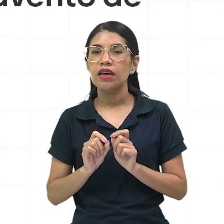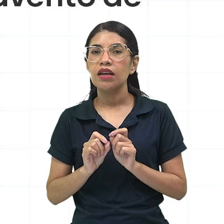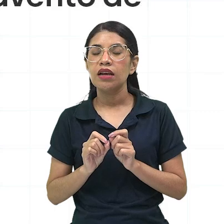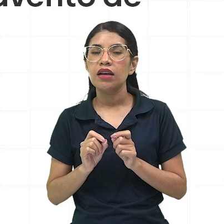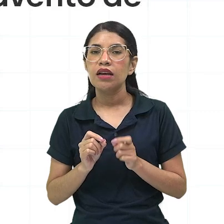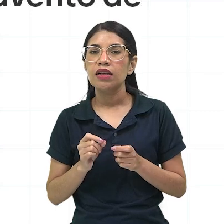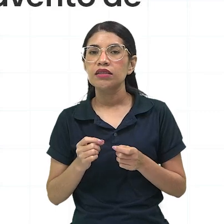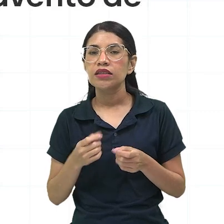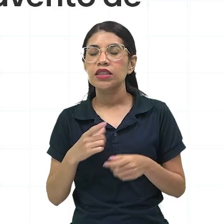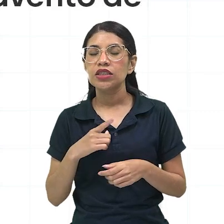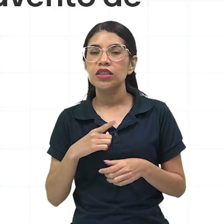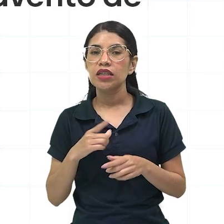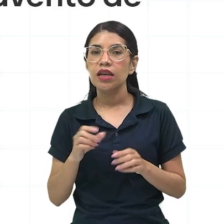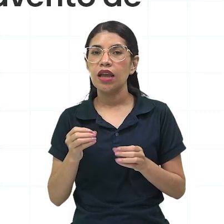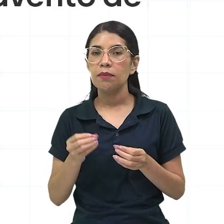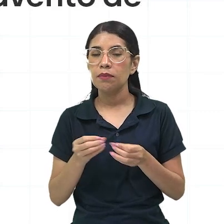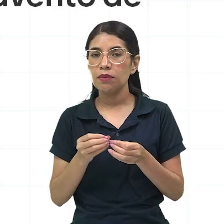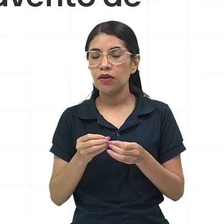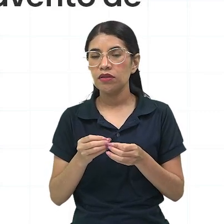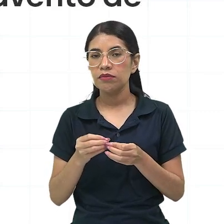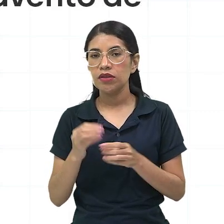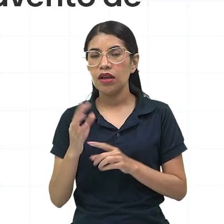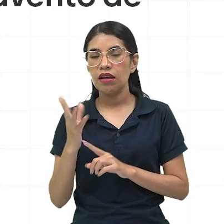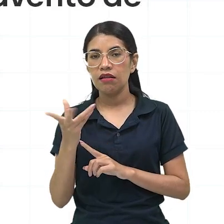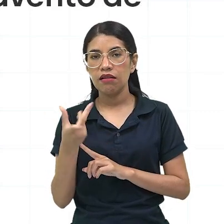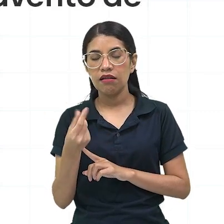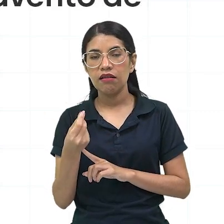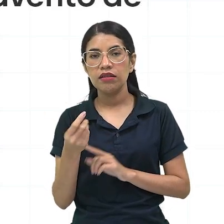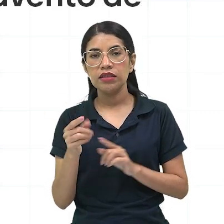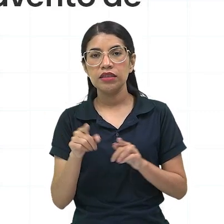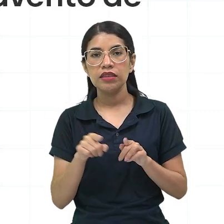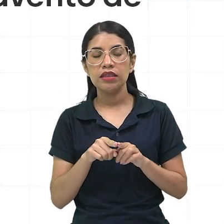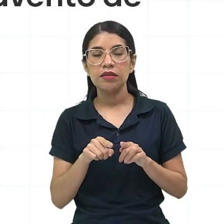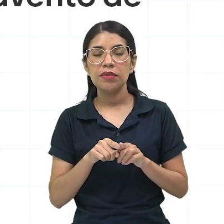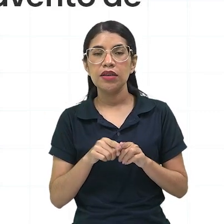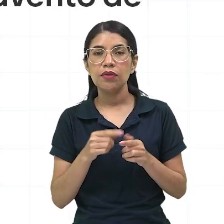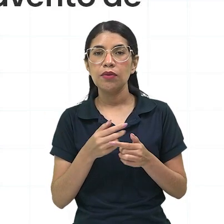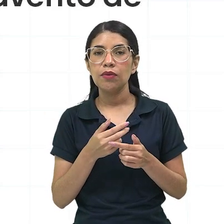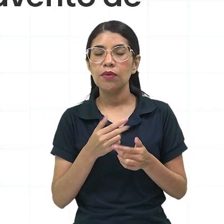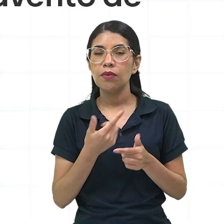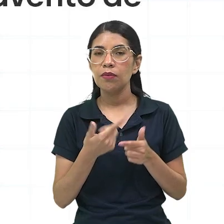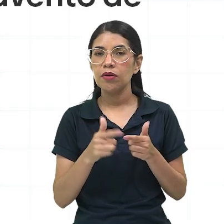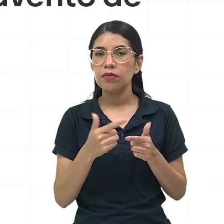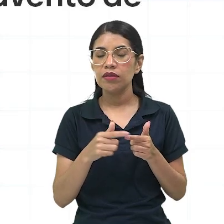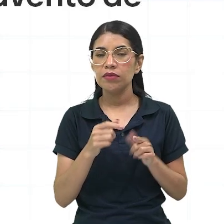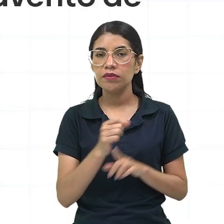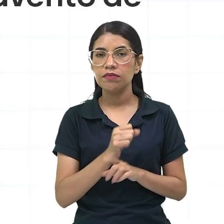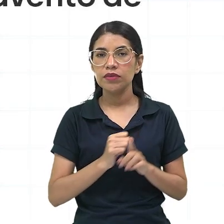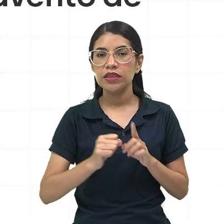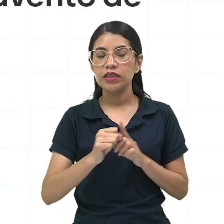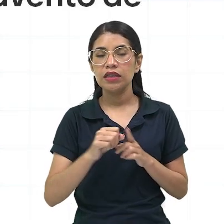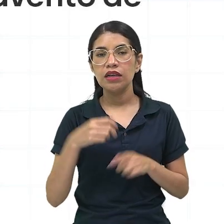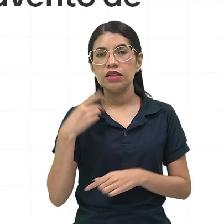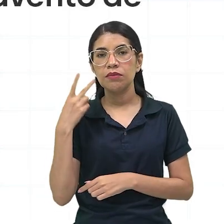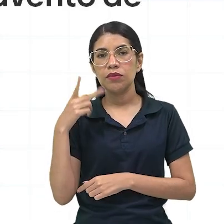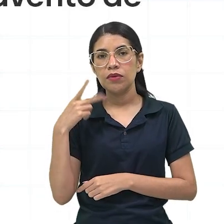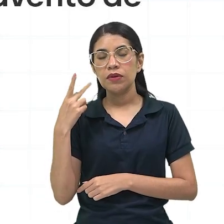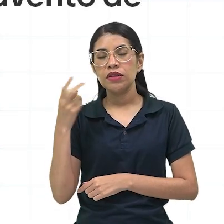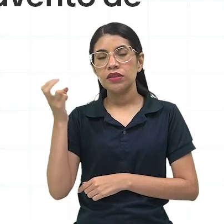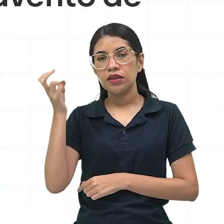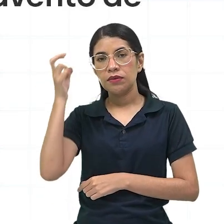né? Uma relação bem próxima da arte, do fazer artístico, com questões sociais, questões sociopolíticas,